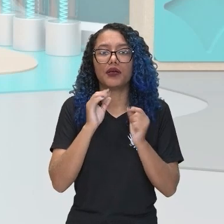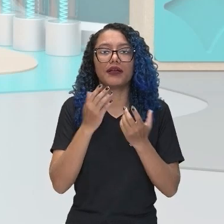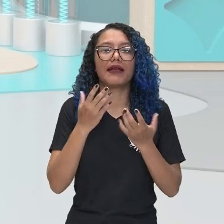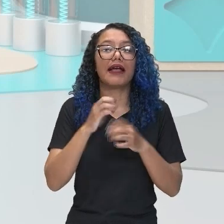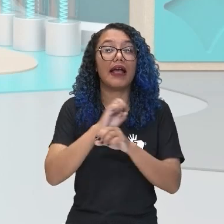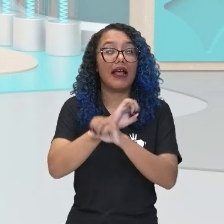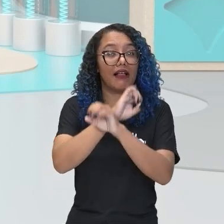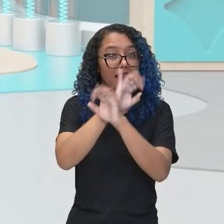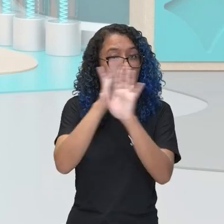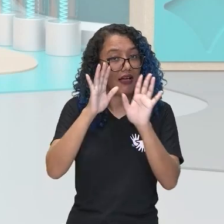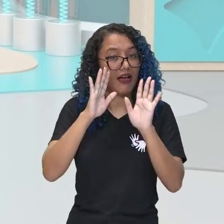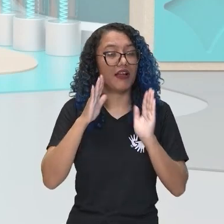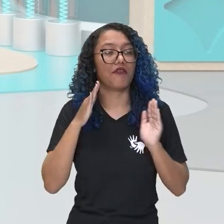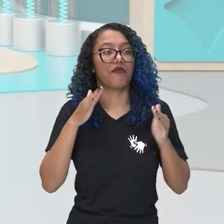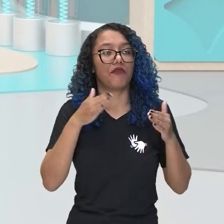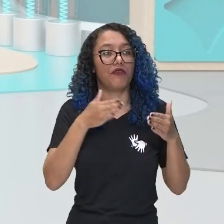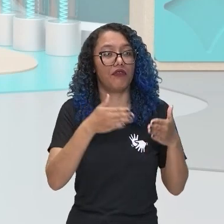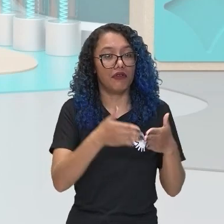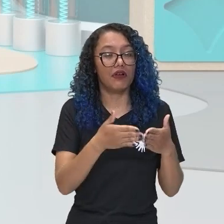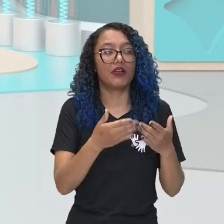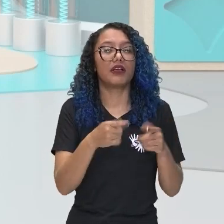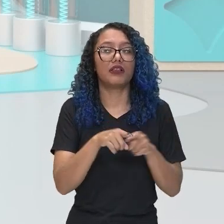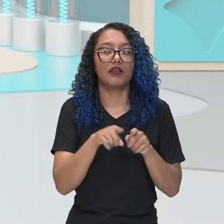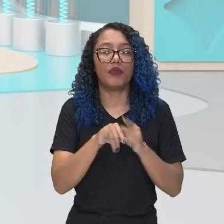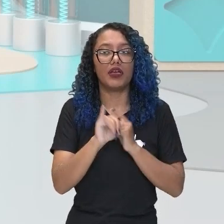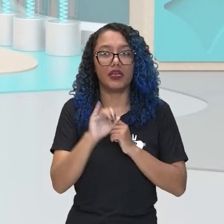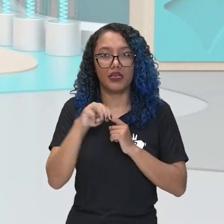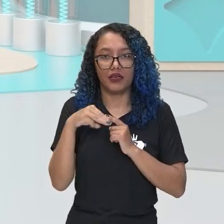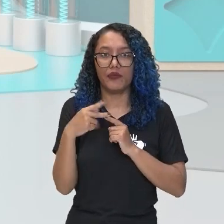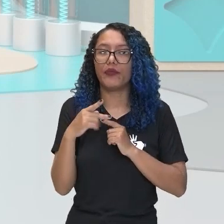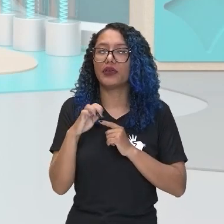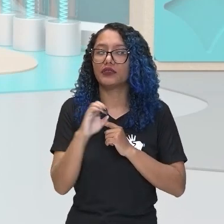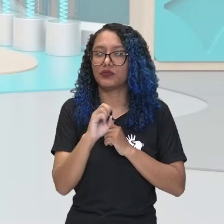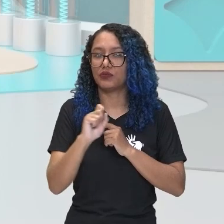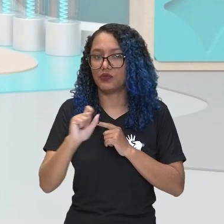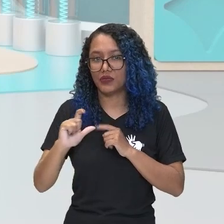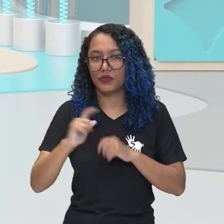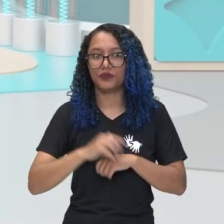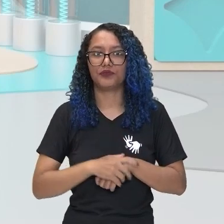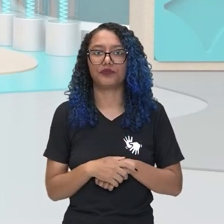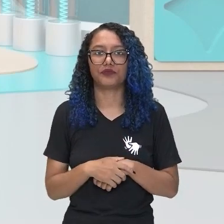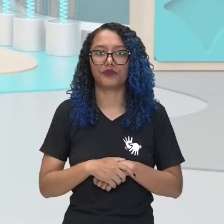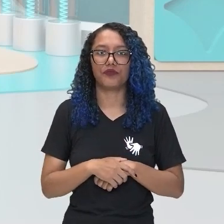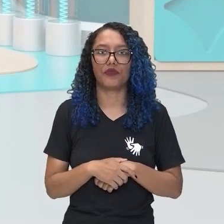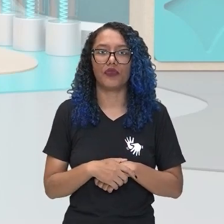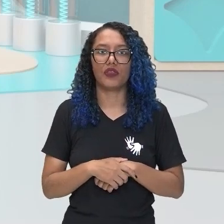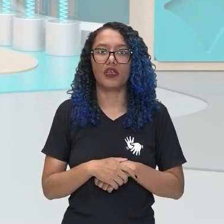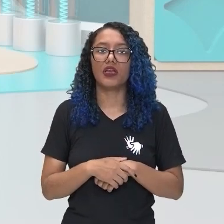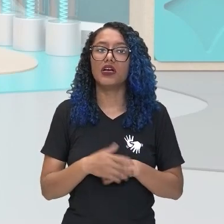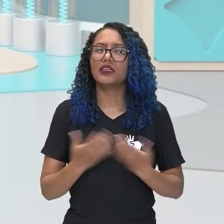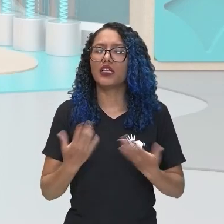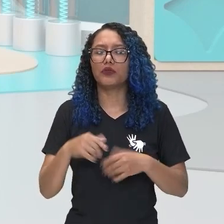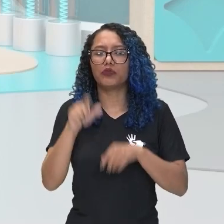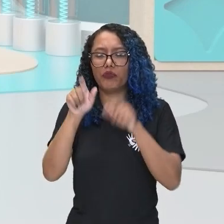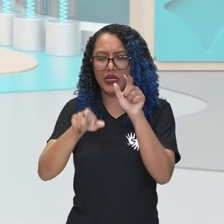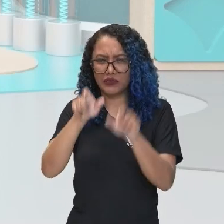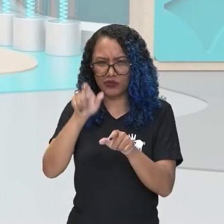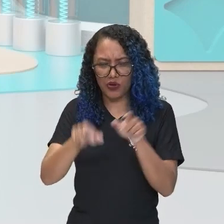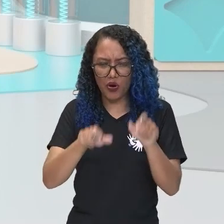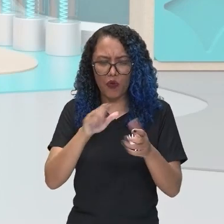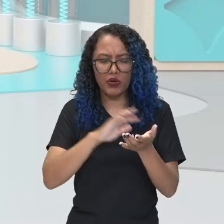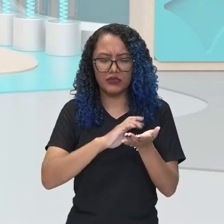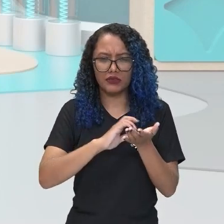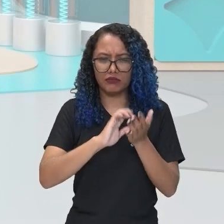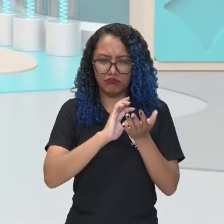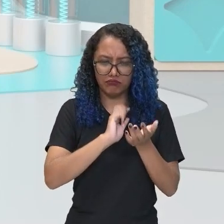mais que nós temos de característica? São escritos por pesquisadores, eles são escritos por pesquisadores e especialistas no